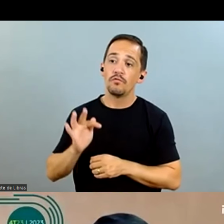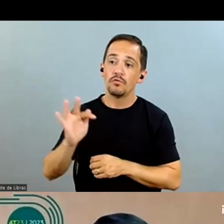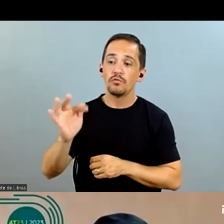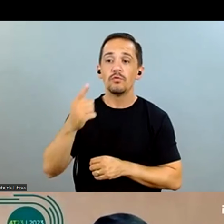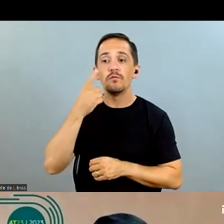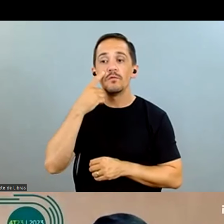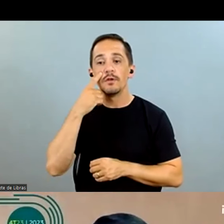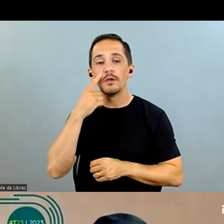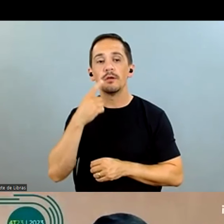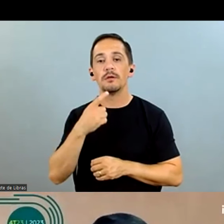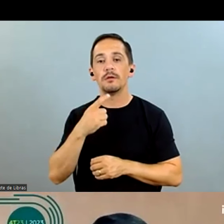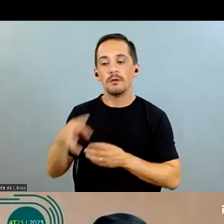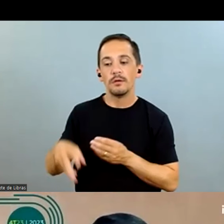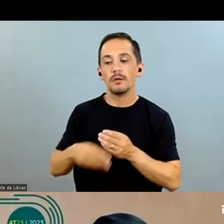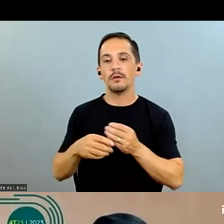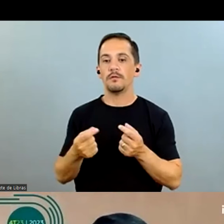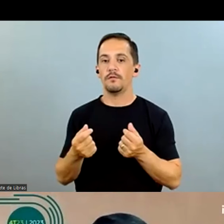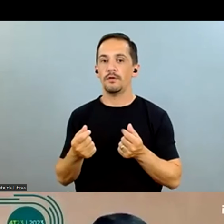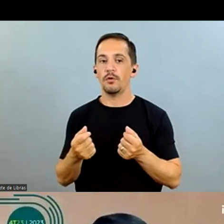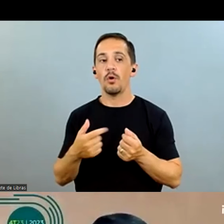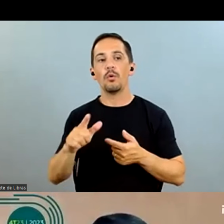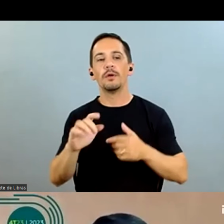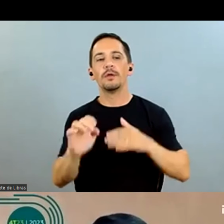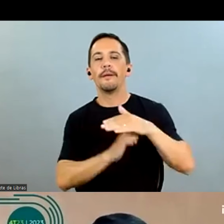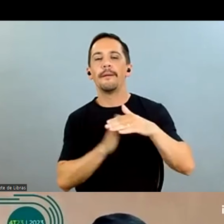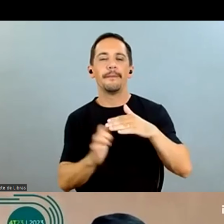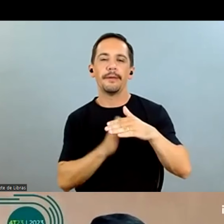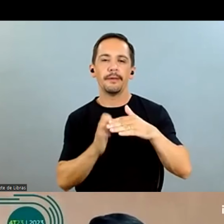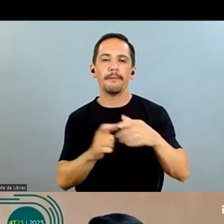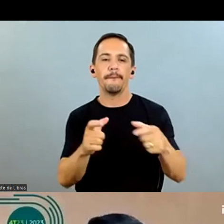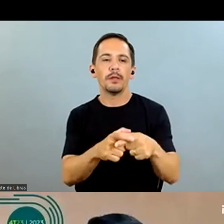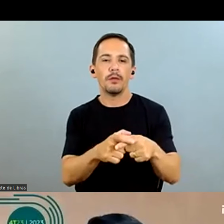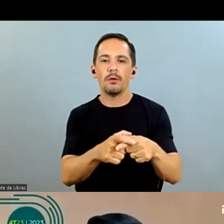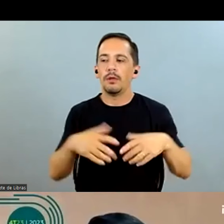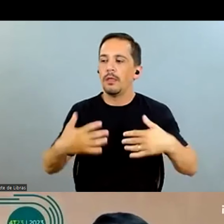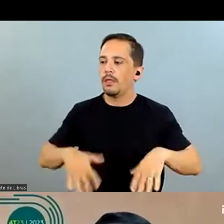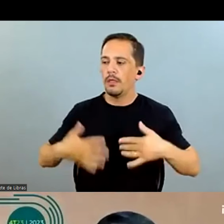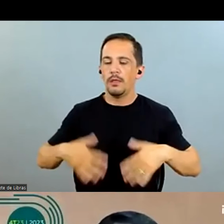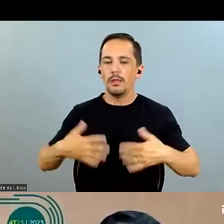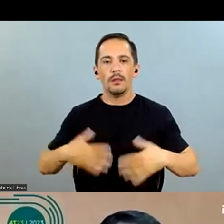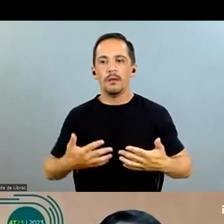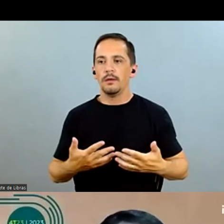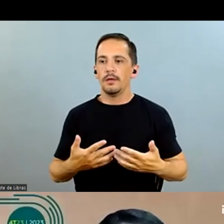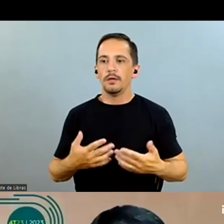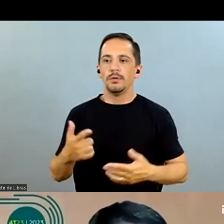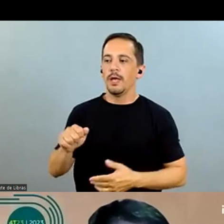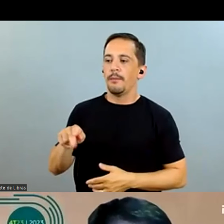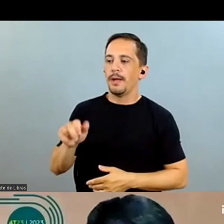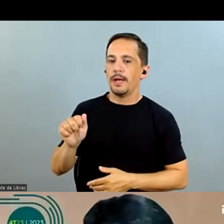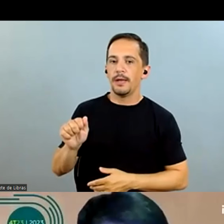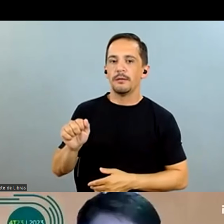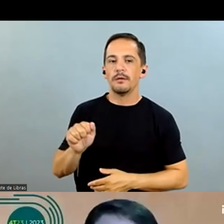empresas menores no desespero de não ter a paras no curtíssimo prazo acabam concedendo algum aento